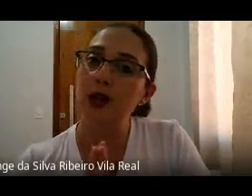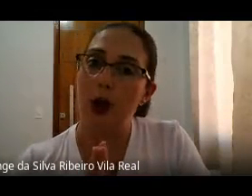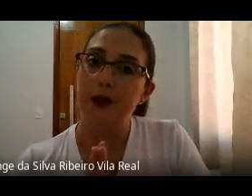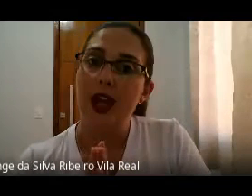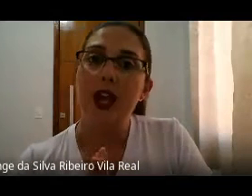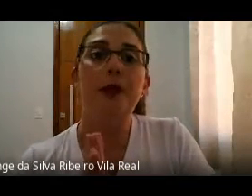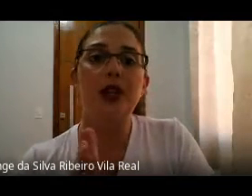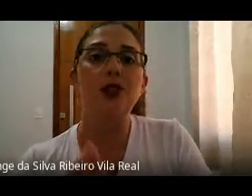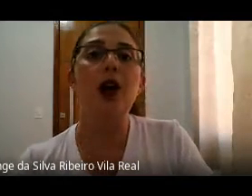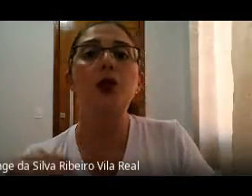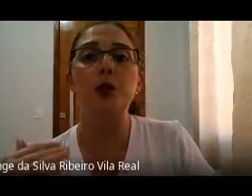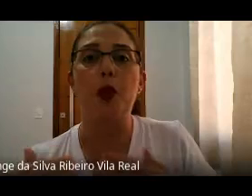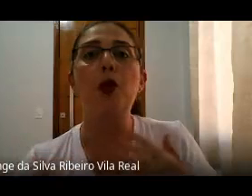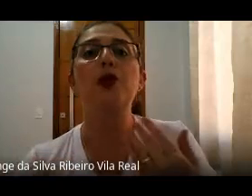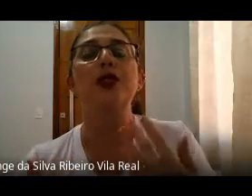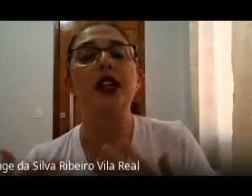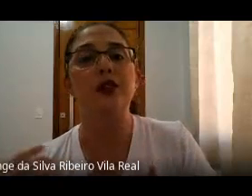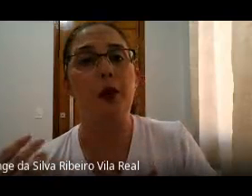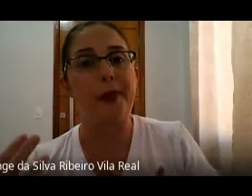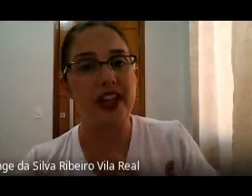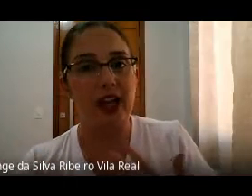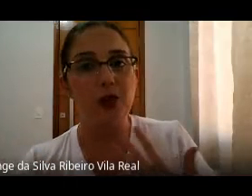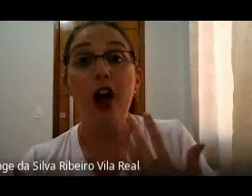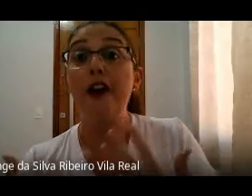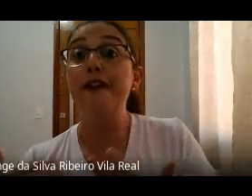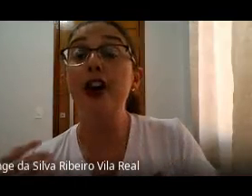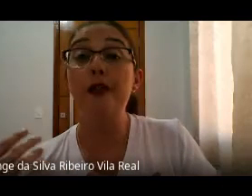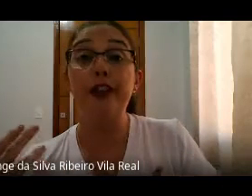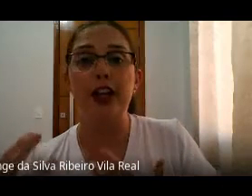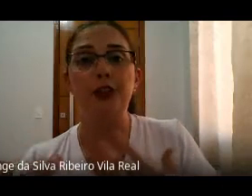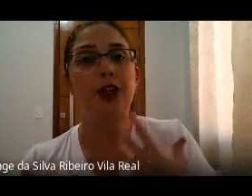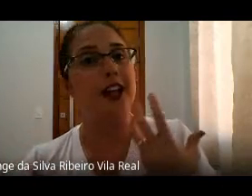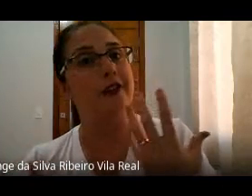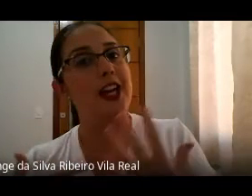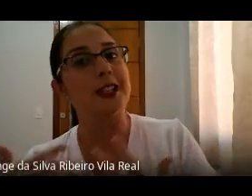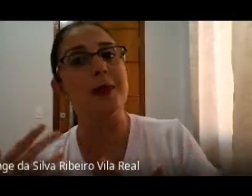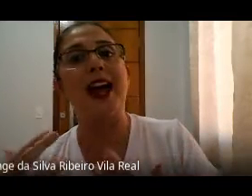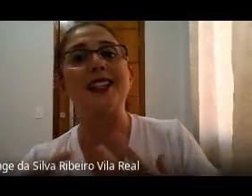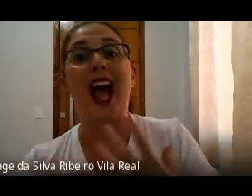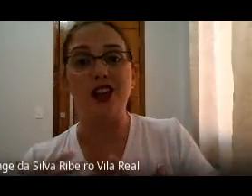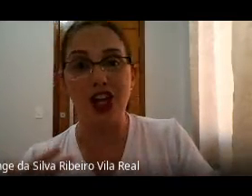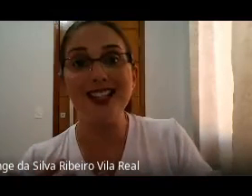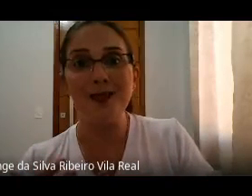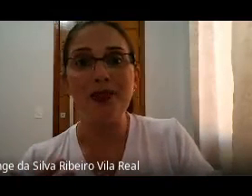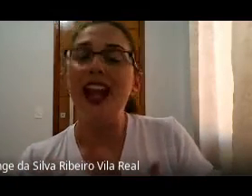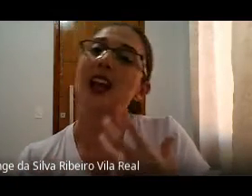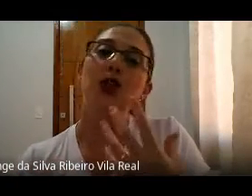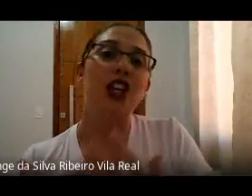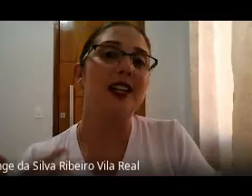torna natural. E por isso, aos poucos, eles vão aprendendo, vão ficando cada vez mais